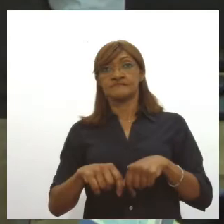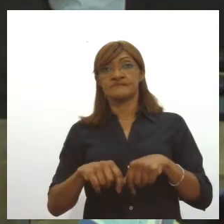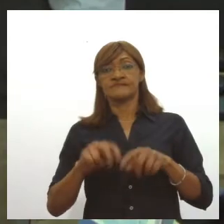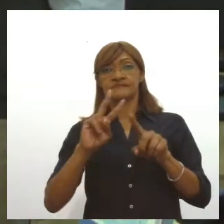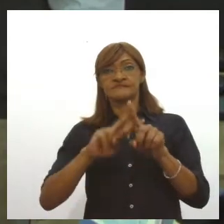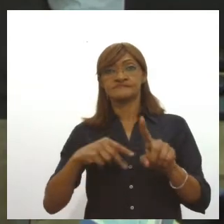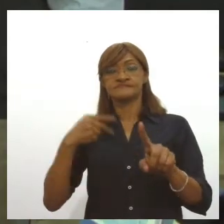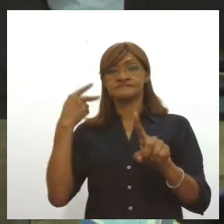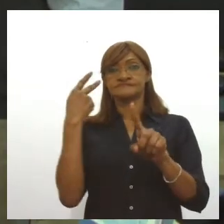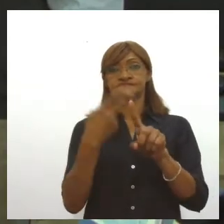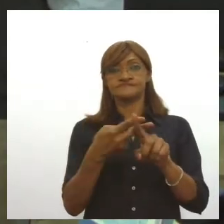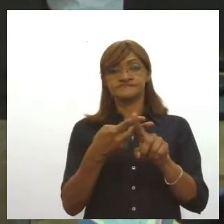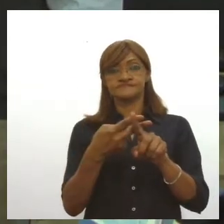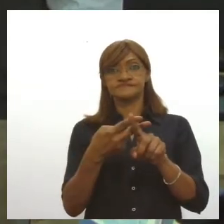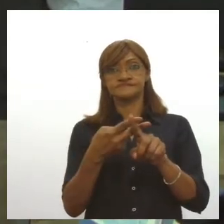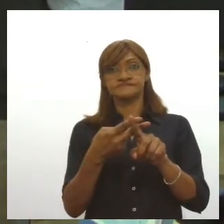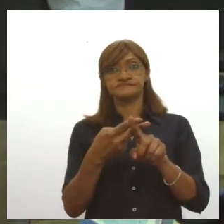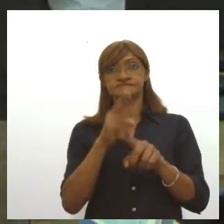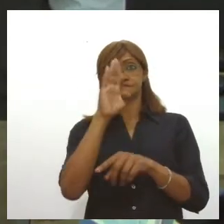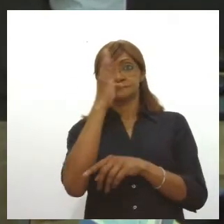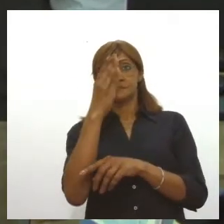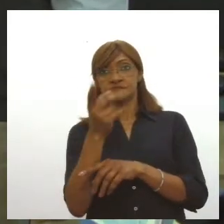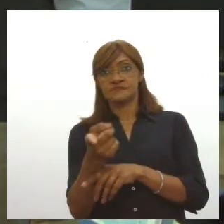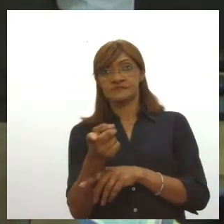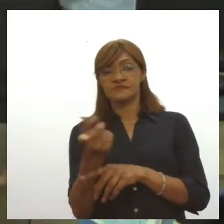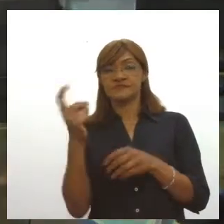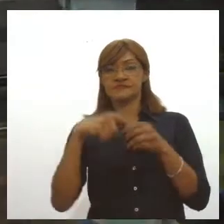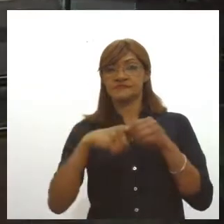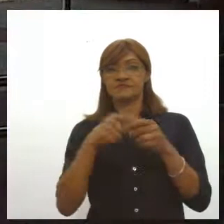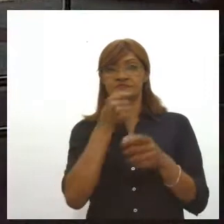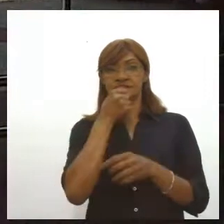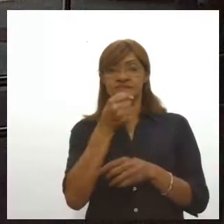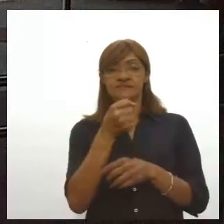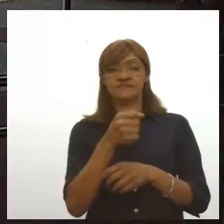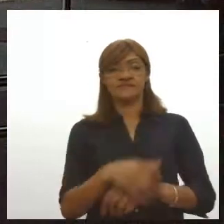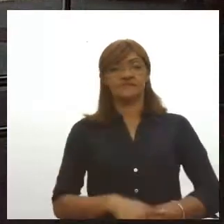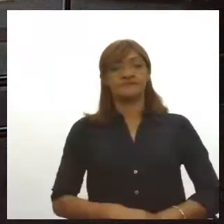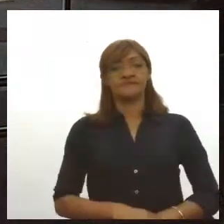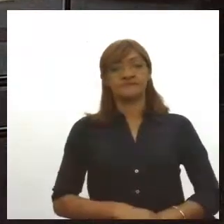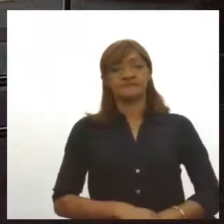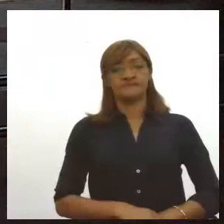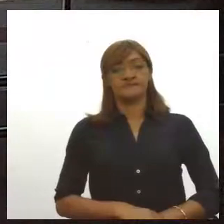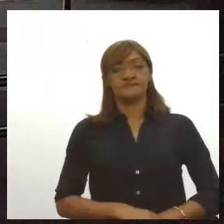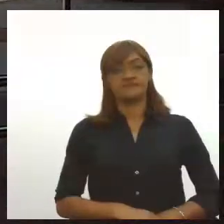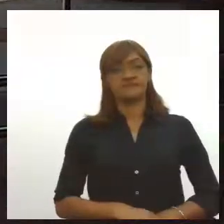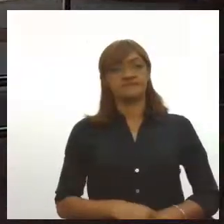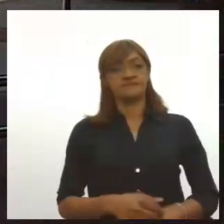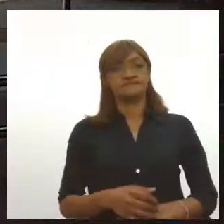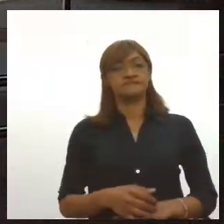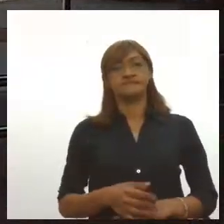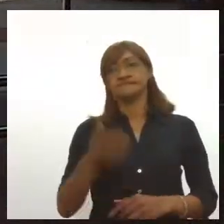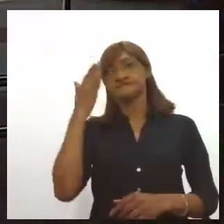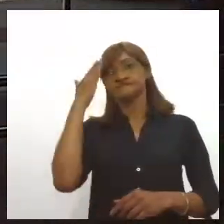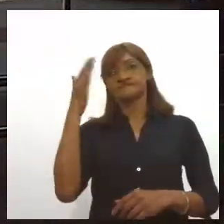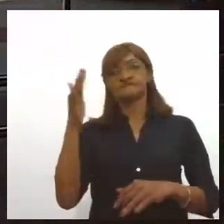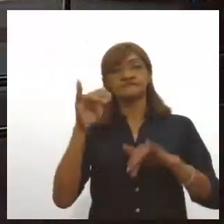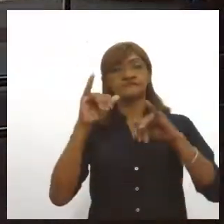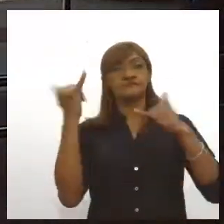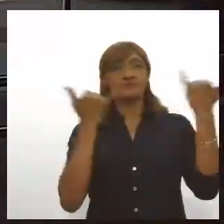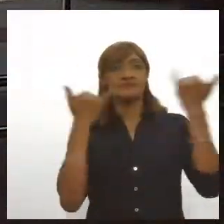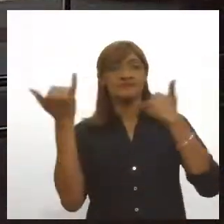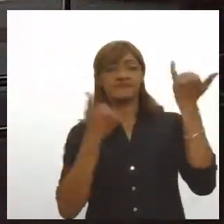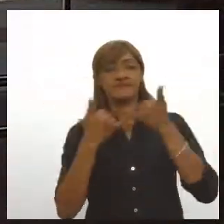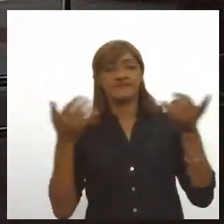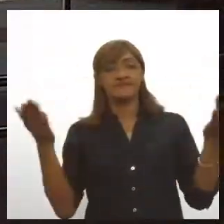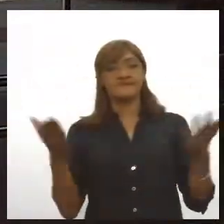uma Black Fraud. Voltamos aos estúdios. Obrigada, Marcos Borges, pelas informações. E agora vamos falar com a